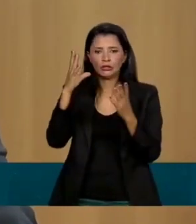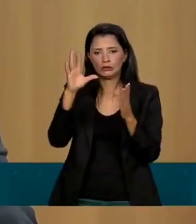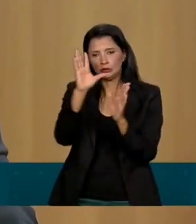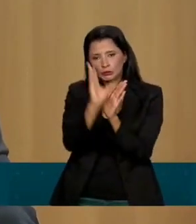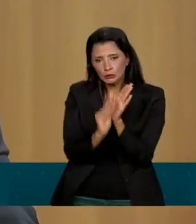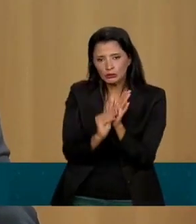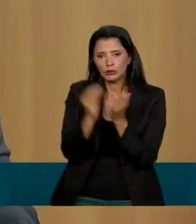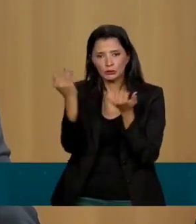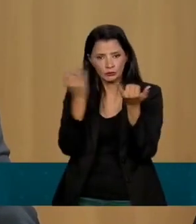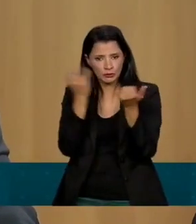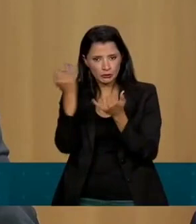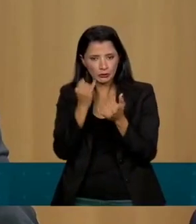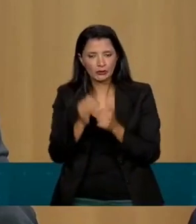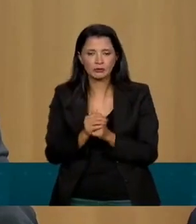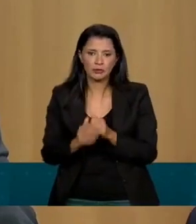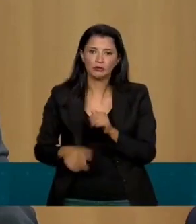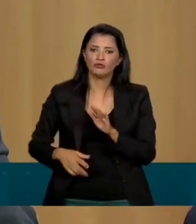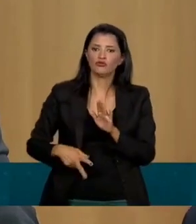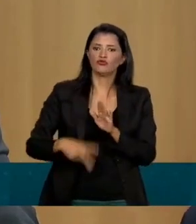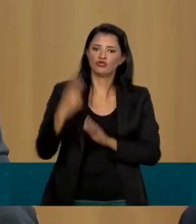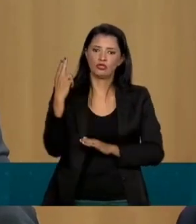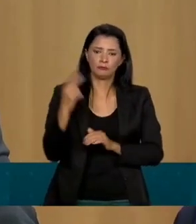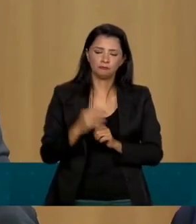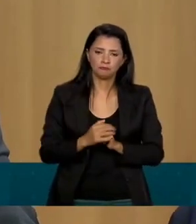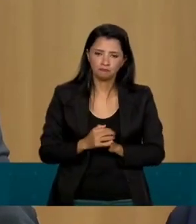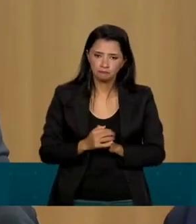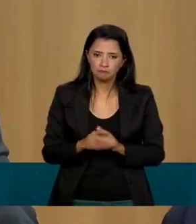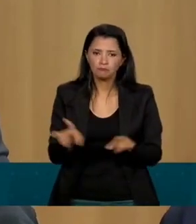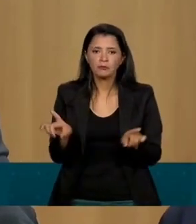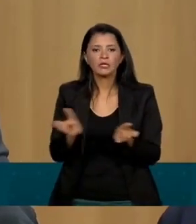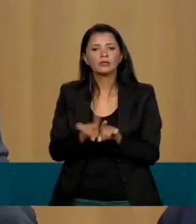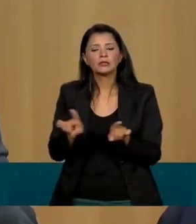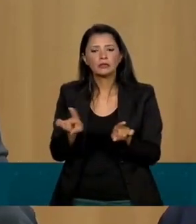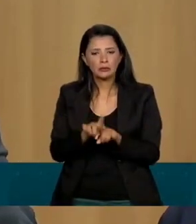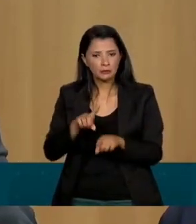conteúdos. E nós vamos também